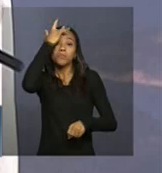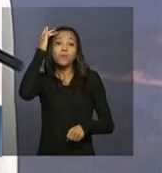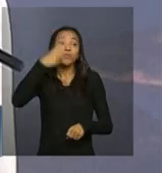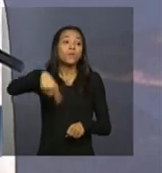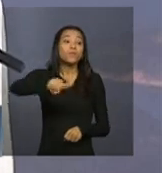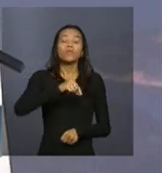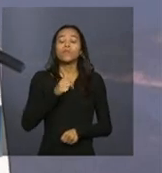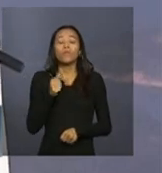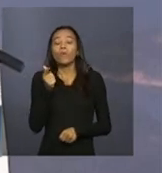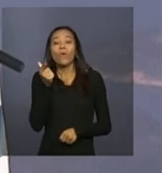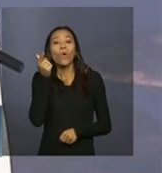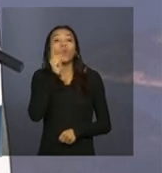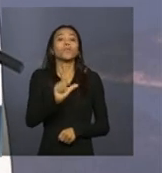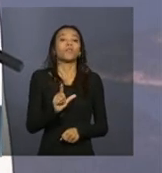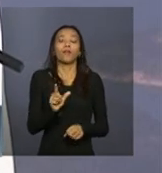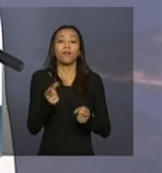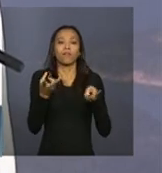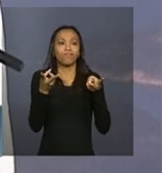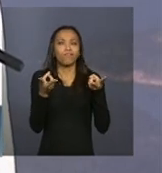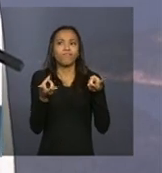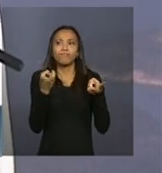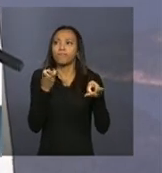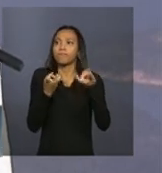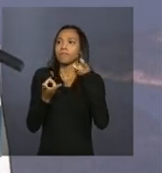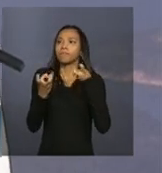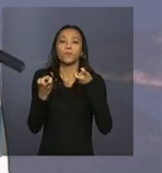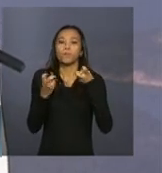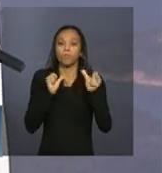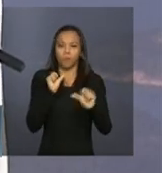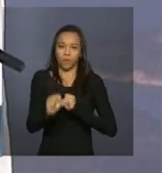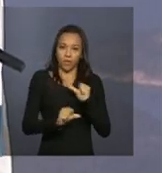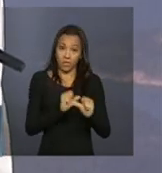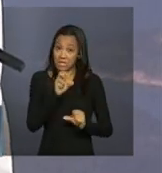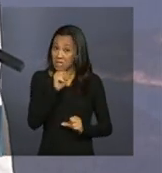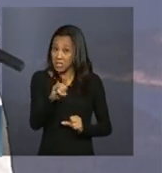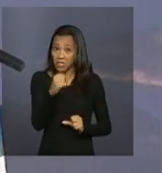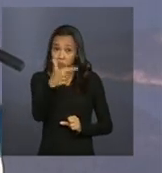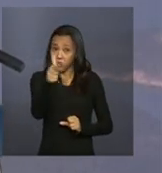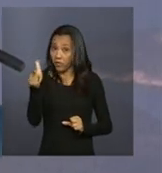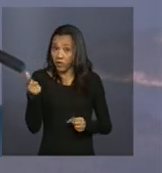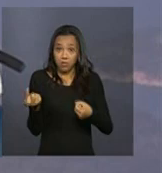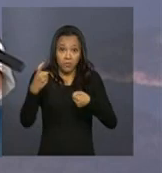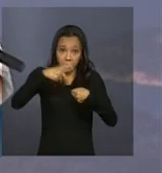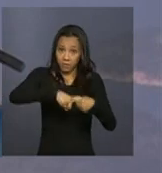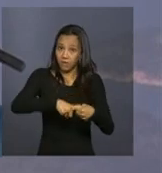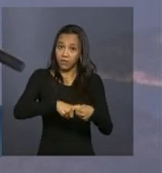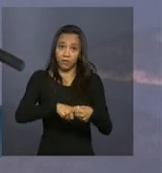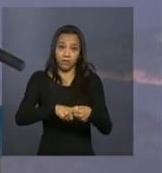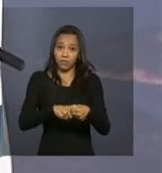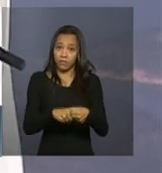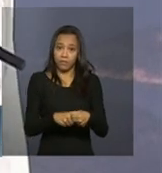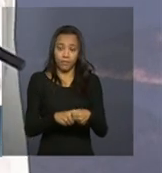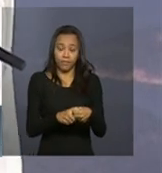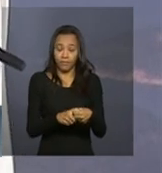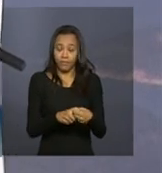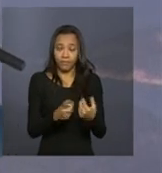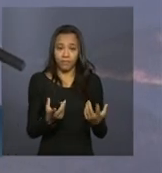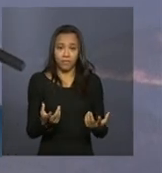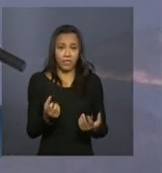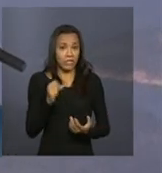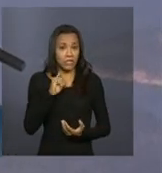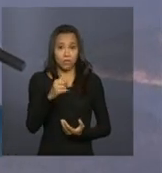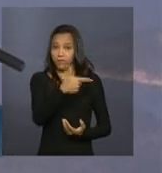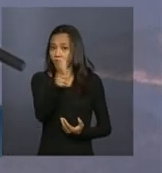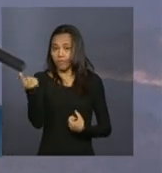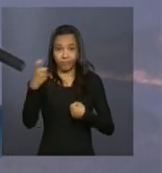às vezes, perceber essas transformações. Mas se não fosse a parceria, presidente Barra, e depois o Nussmann diz para ele o que eu estou dizendo aqui, se não